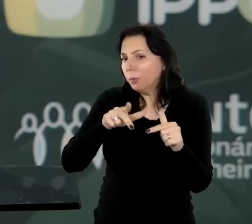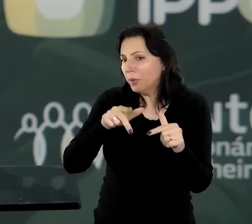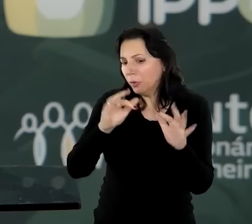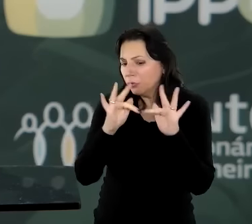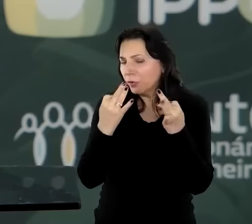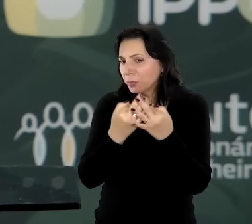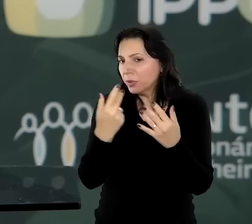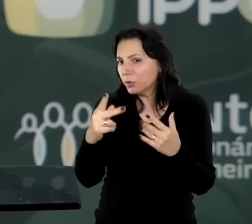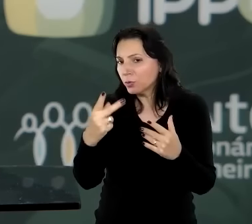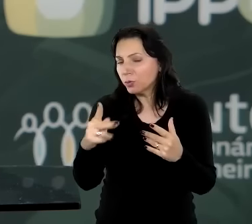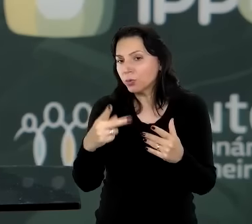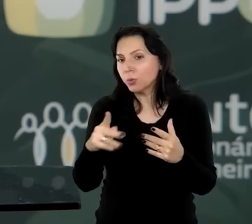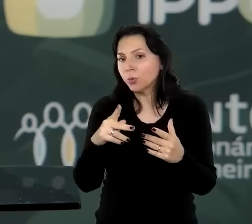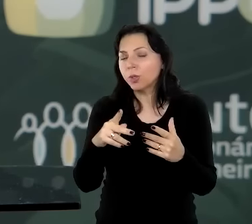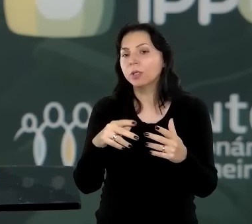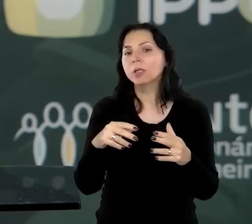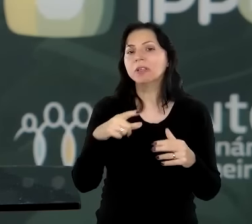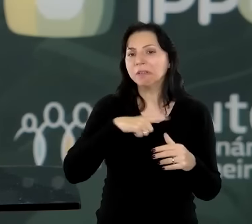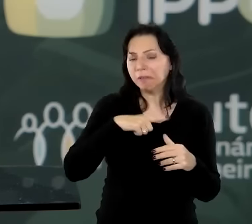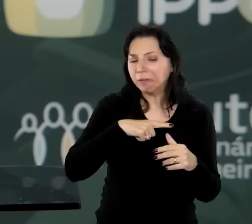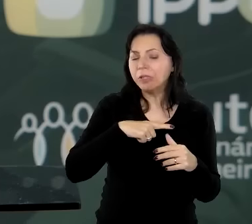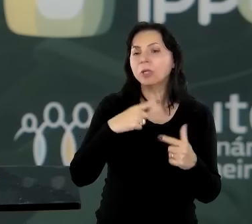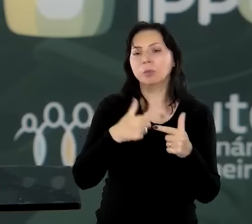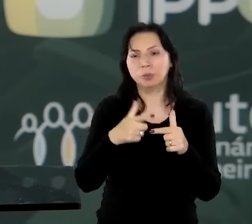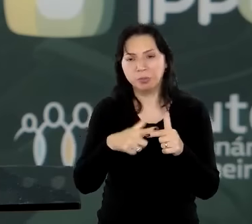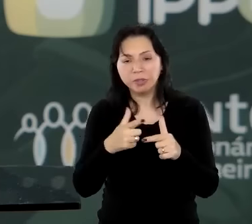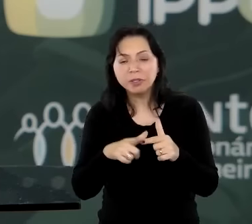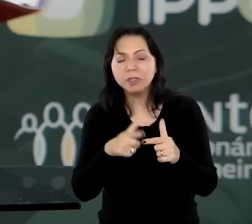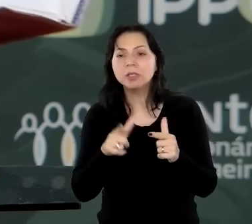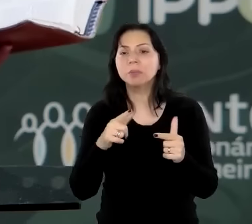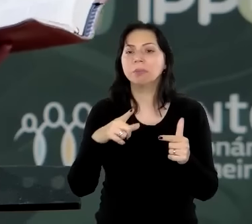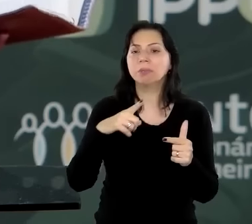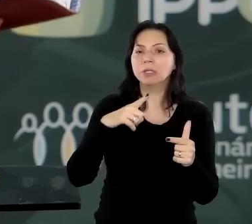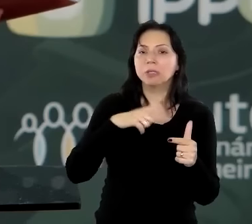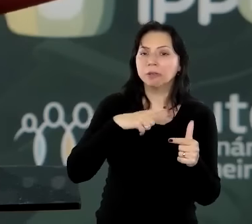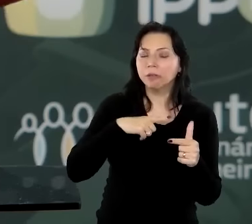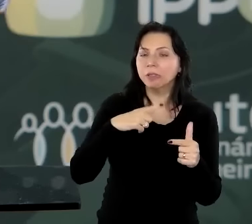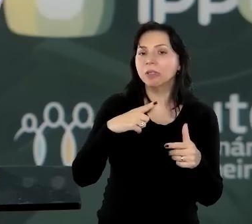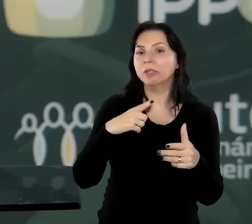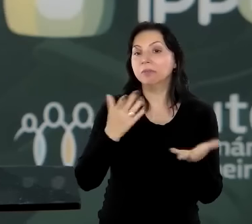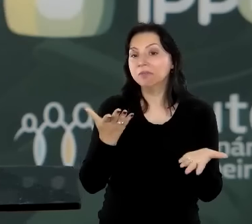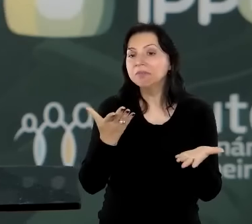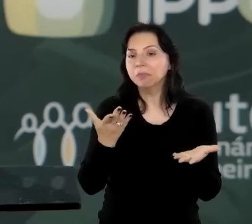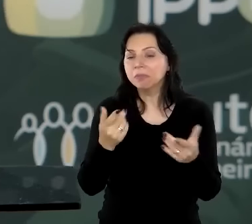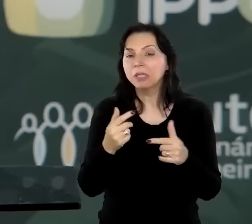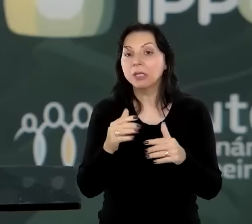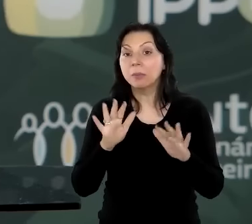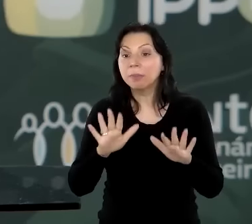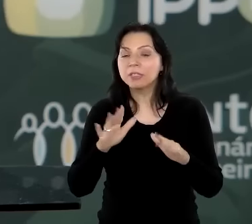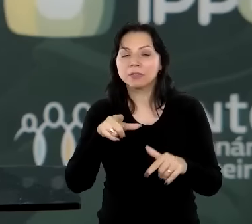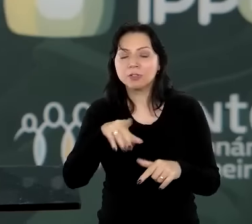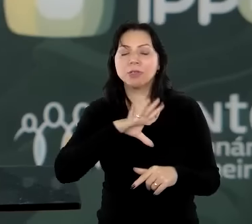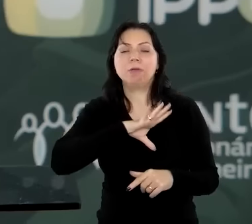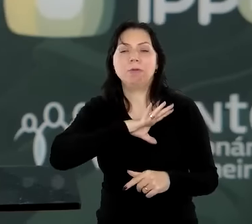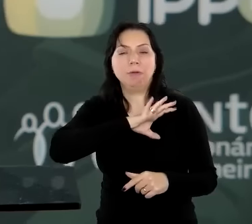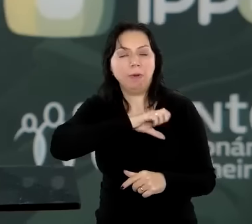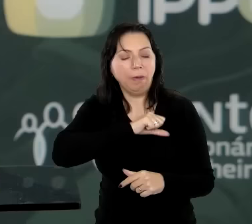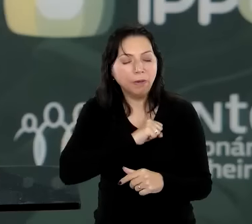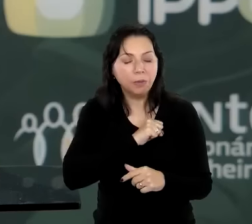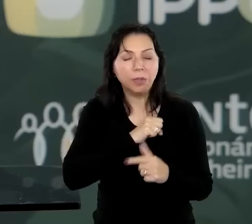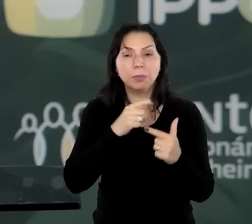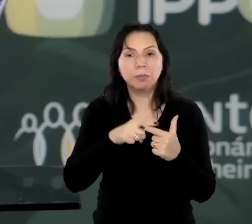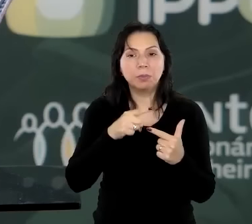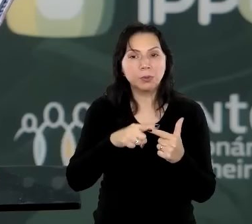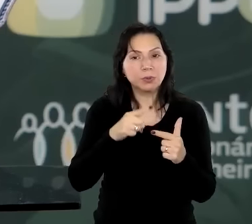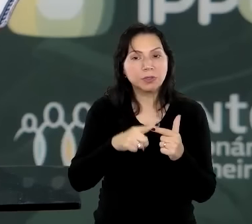problemas, dos defeitos, dos problemas que ele está vivendo. Você ama, é seu sangue.